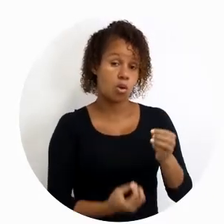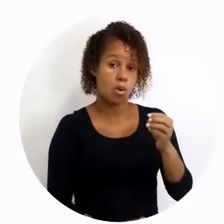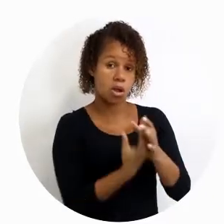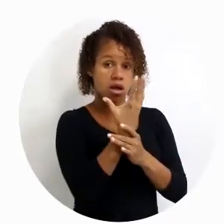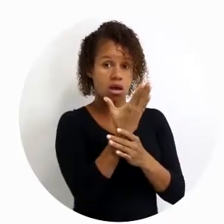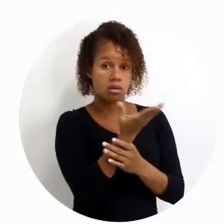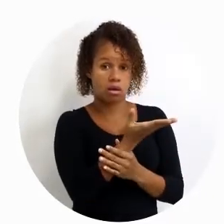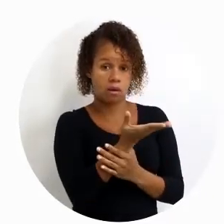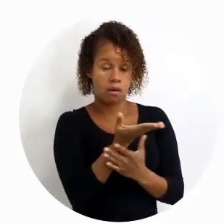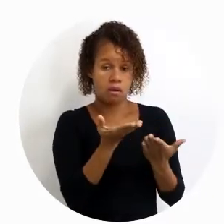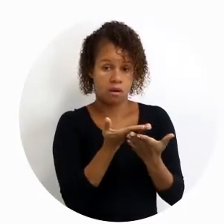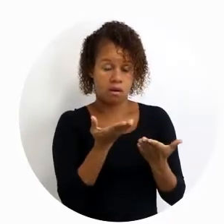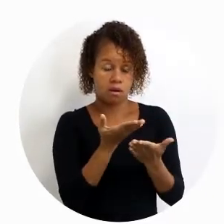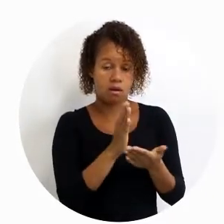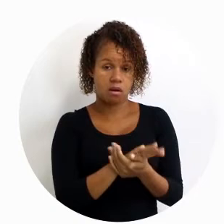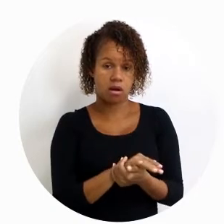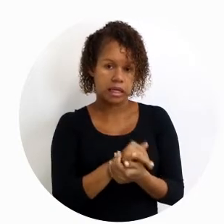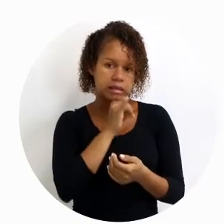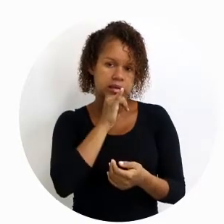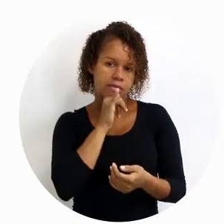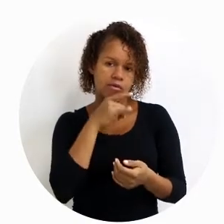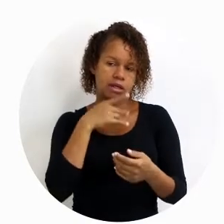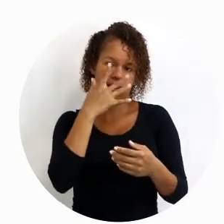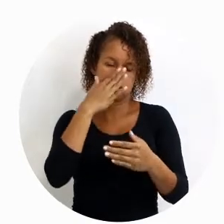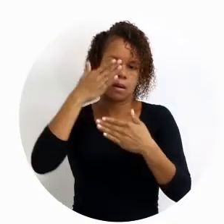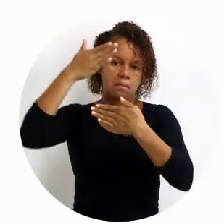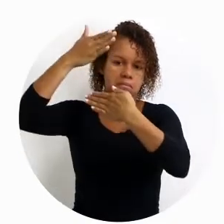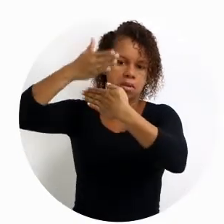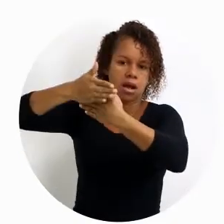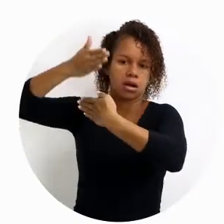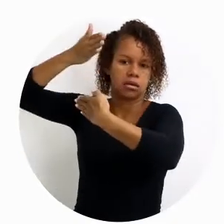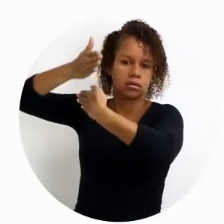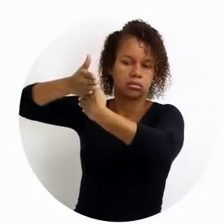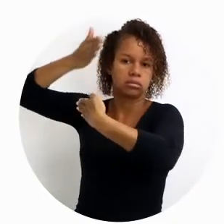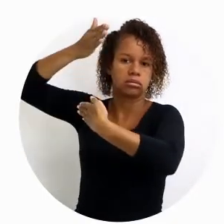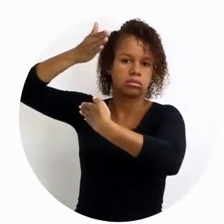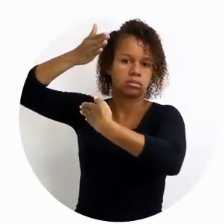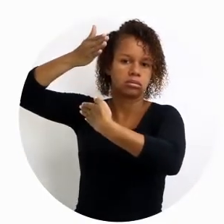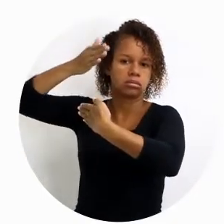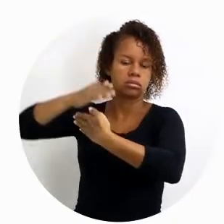nesse caso eu estou criando como se eu tivesse uma parede